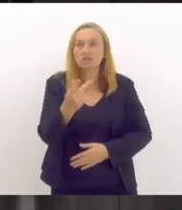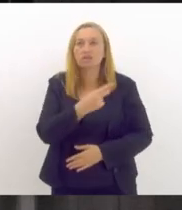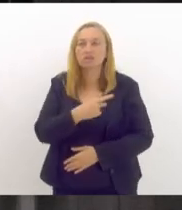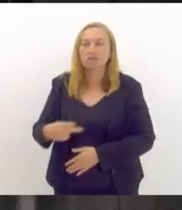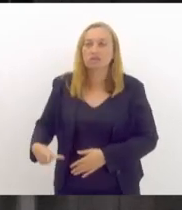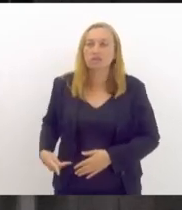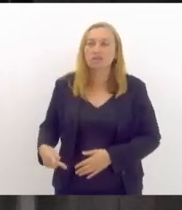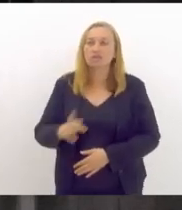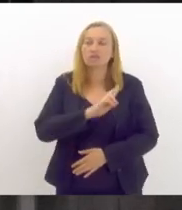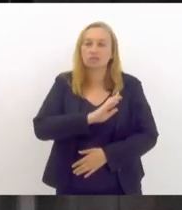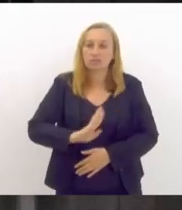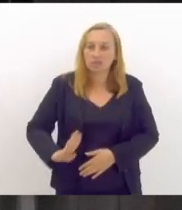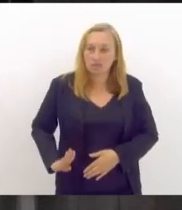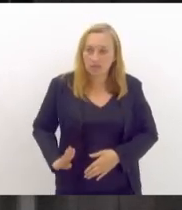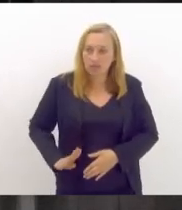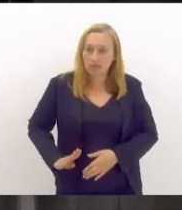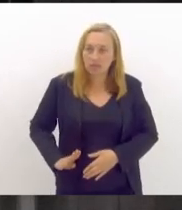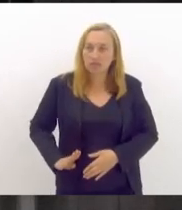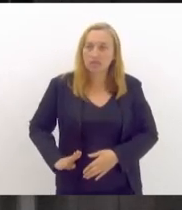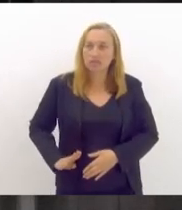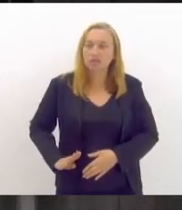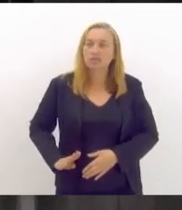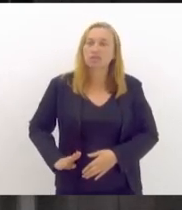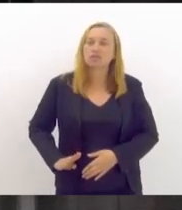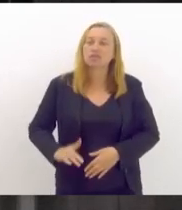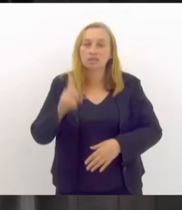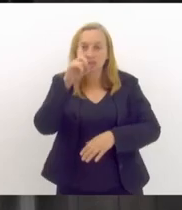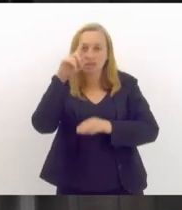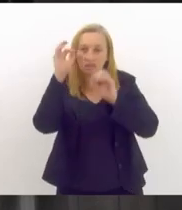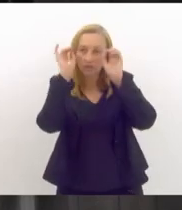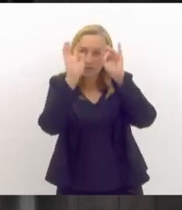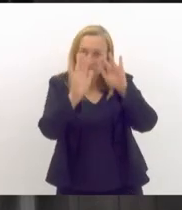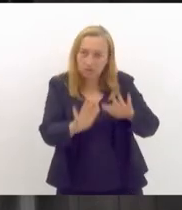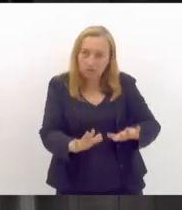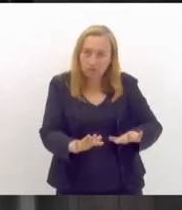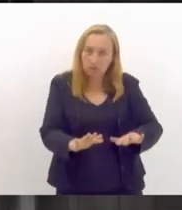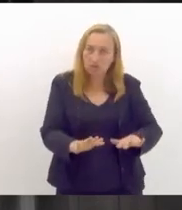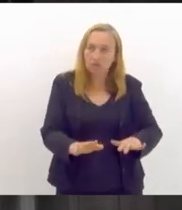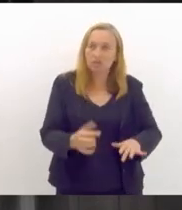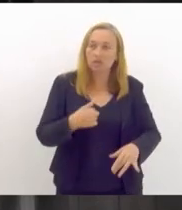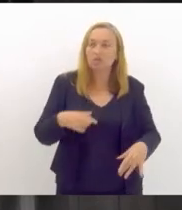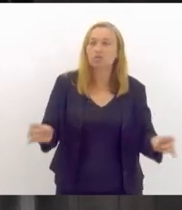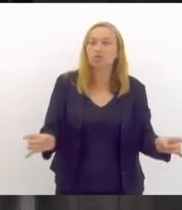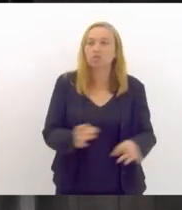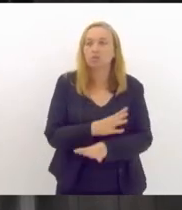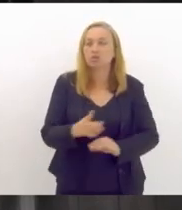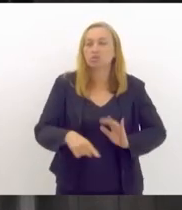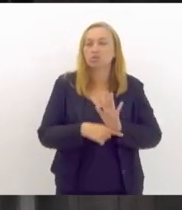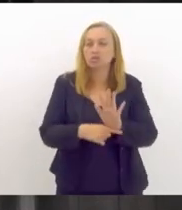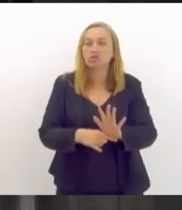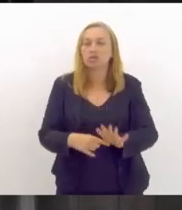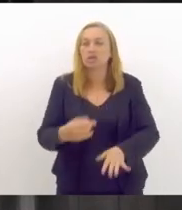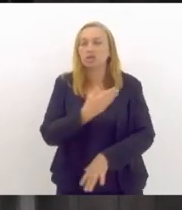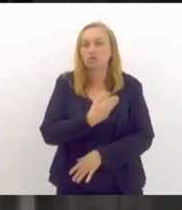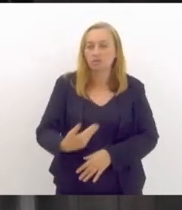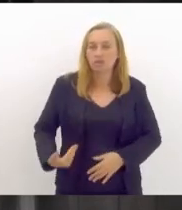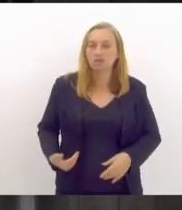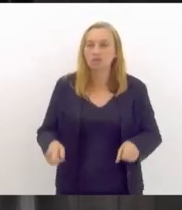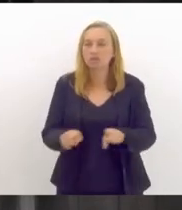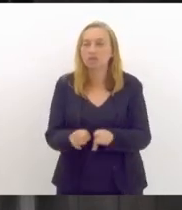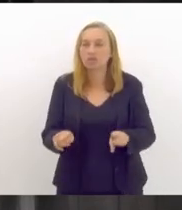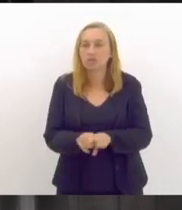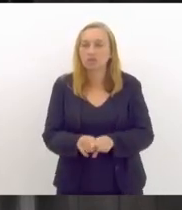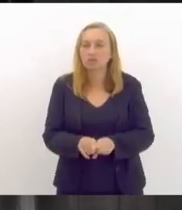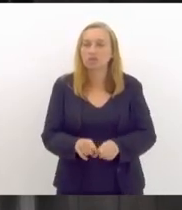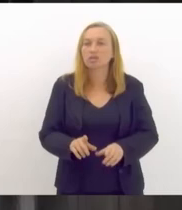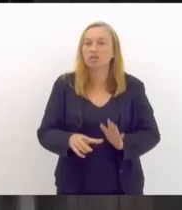Bacelar que ele se recupere bem que Deus o abençoe e tô pronto para ajudá-lo e ajudar o nosso Governador a dar